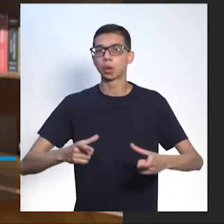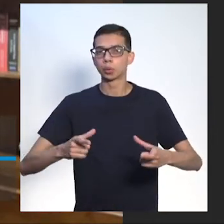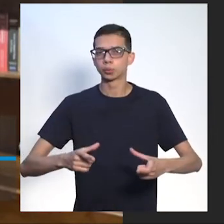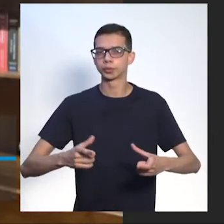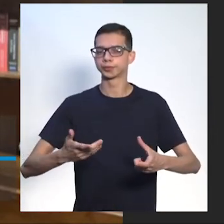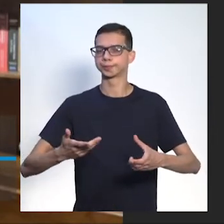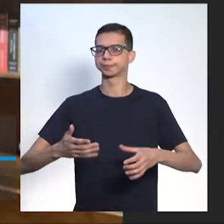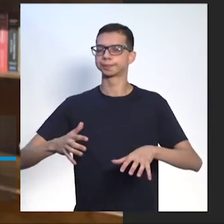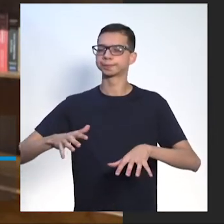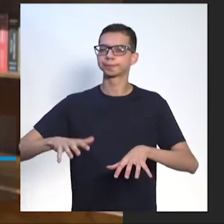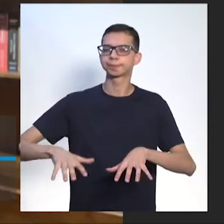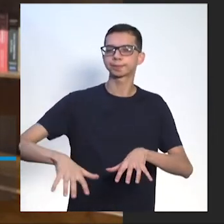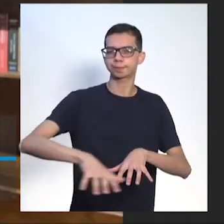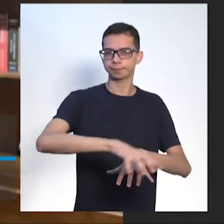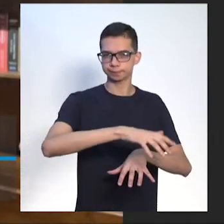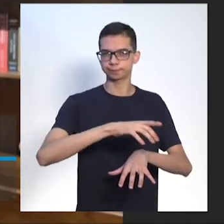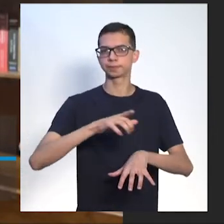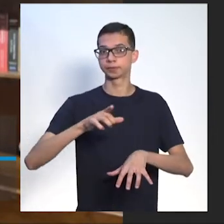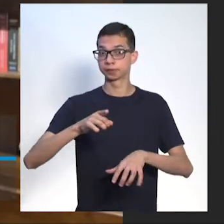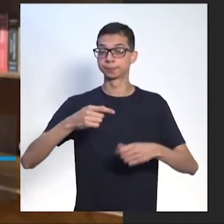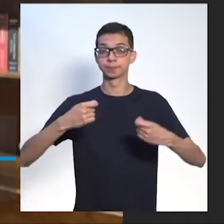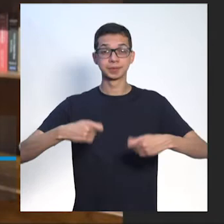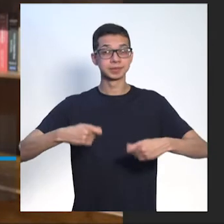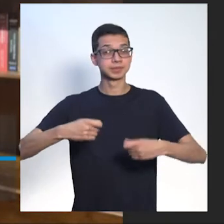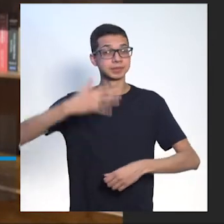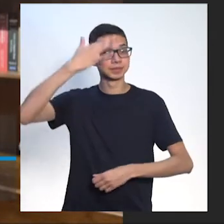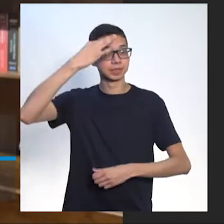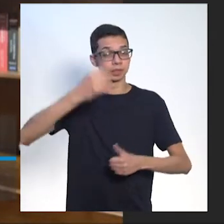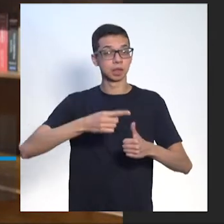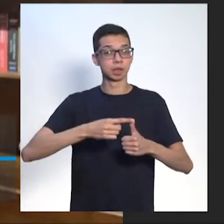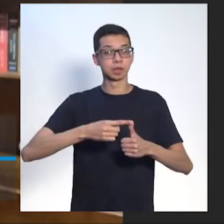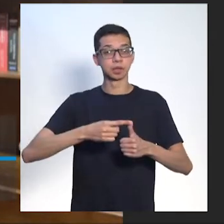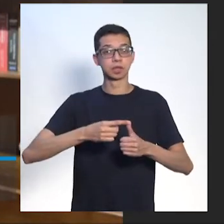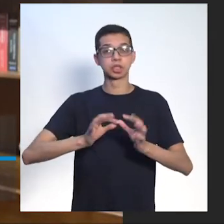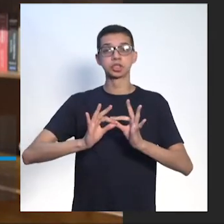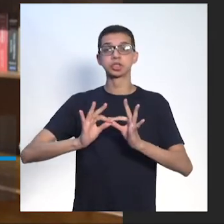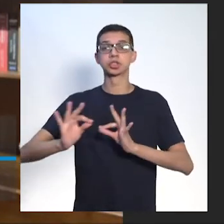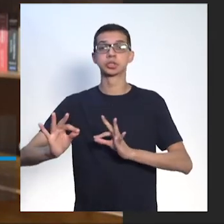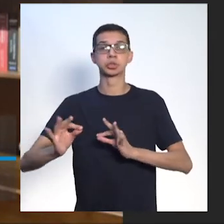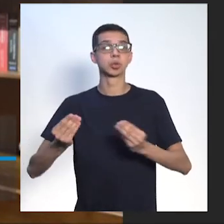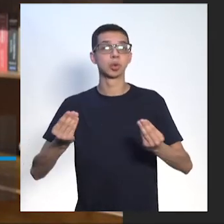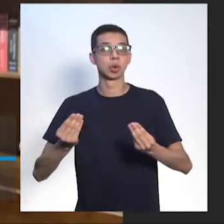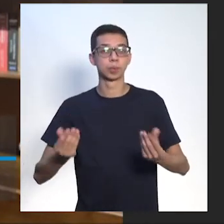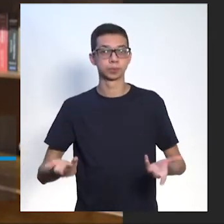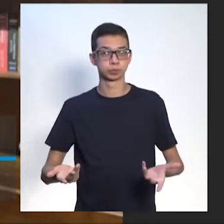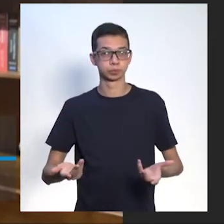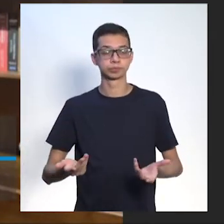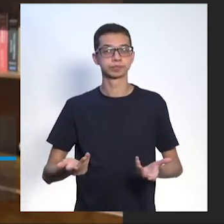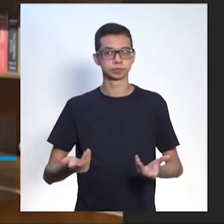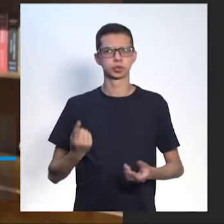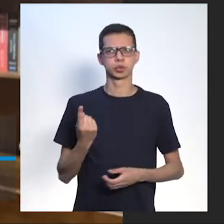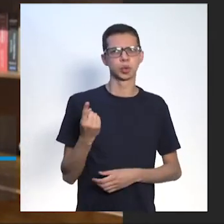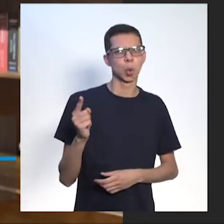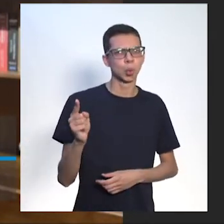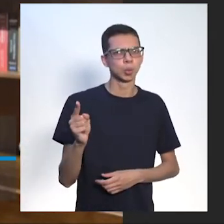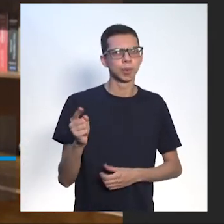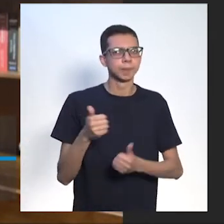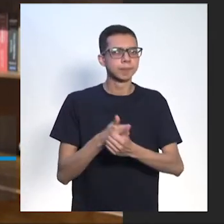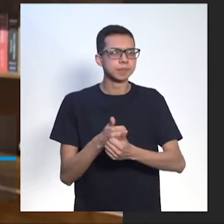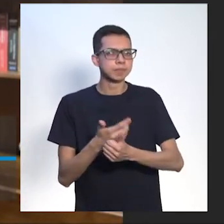variáveis: a distância e a facilidade de locomoção, e uma terceira variável